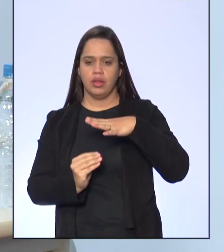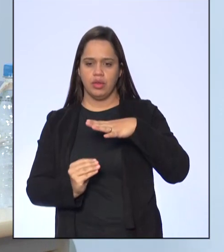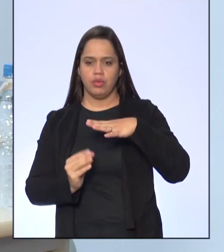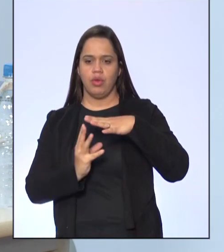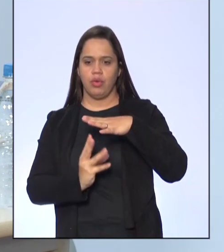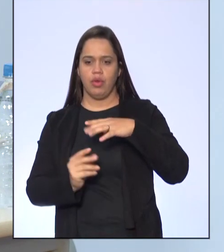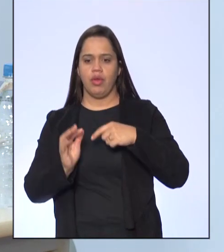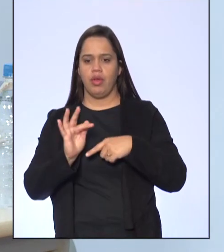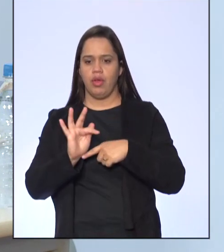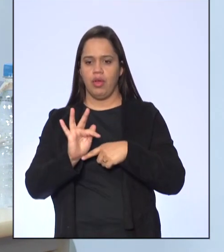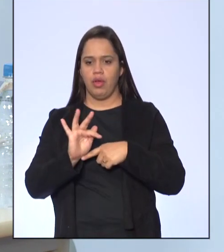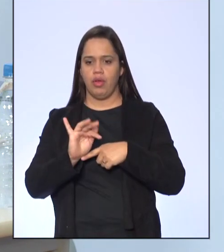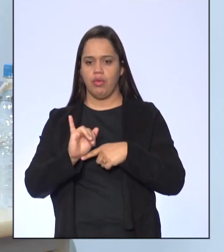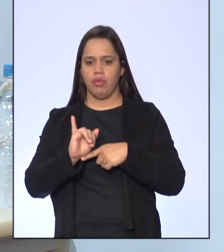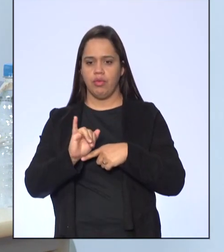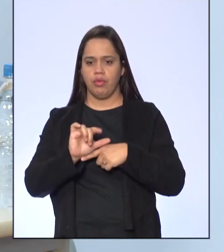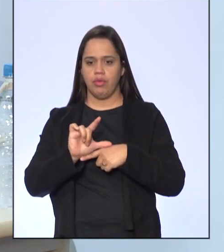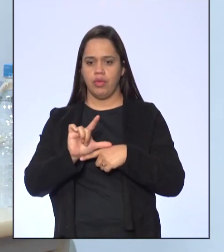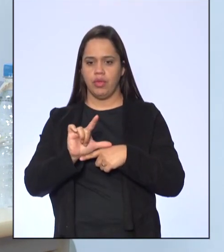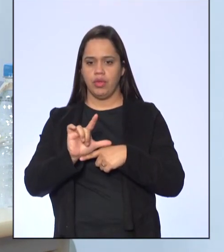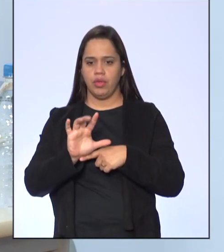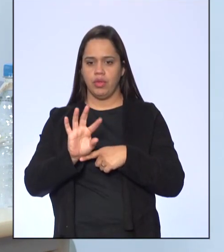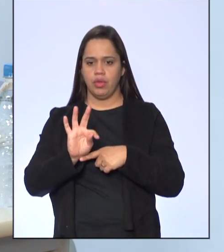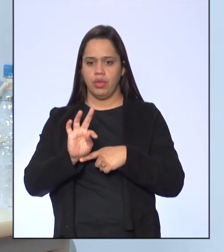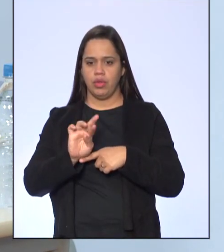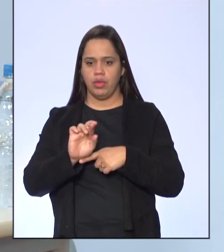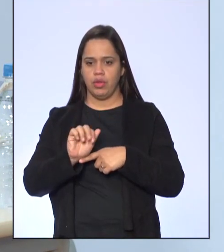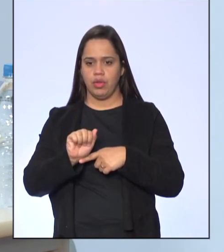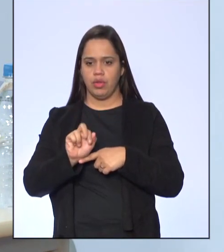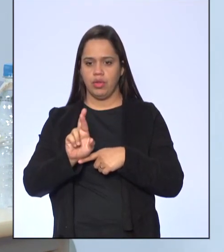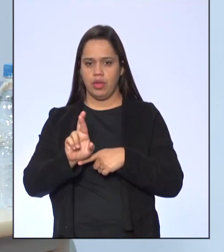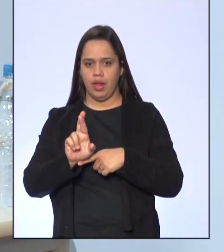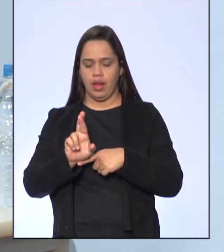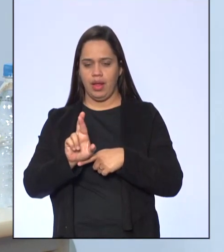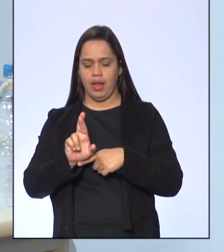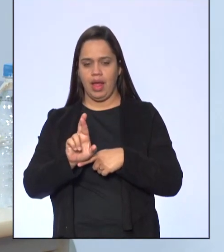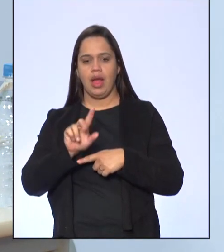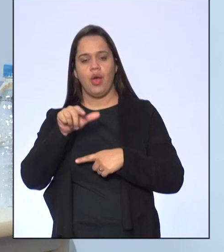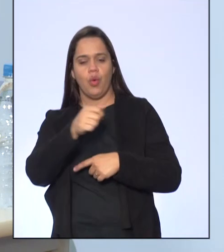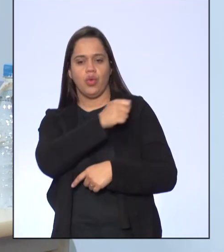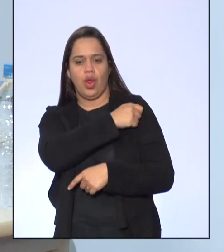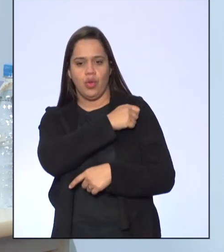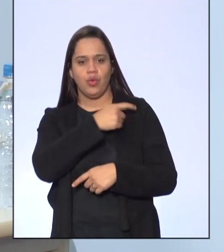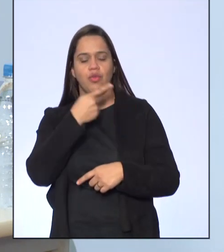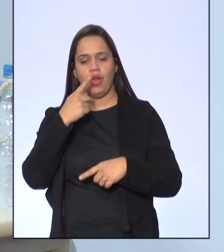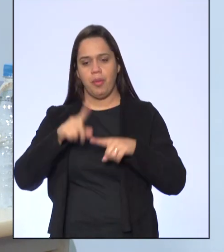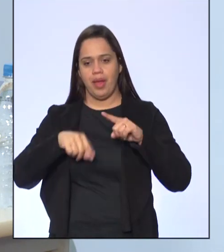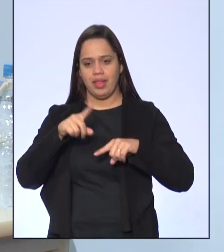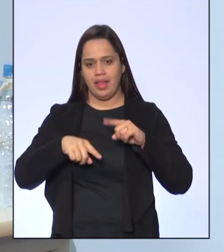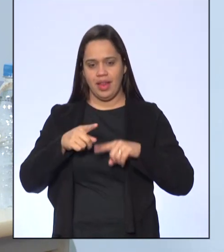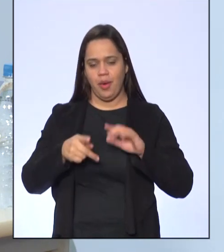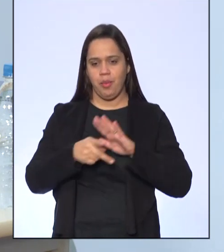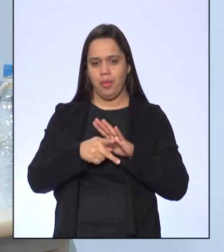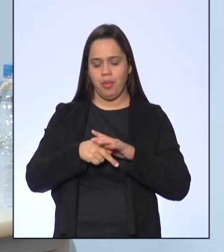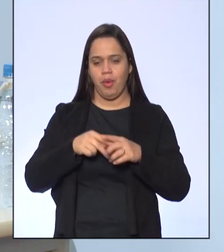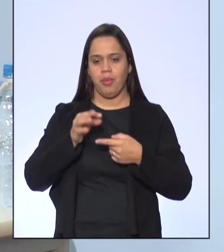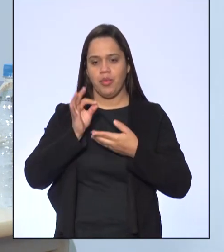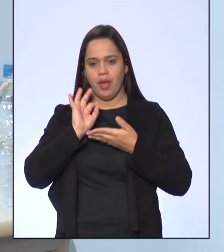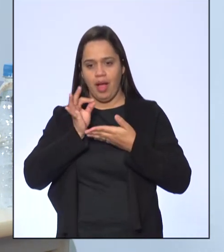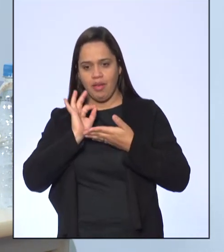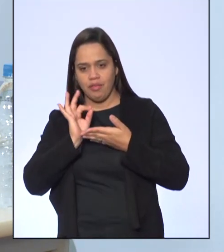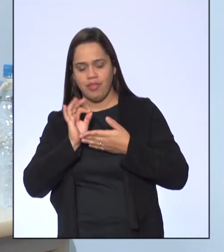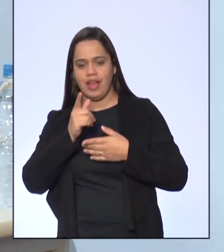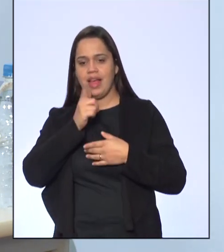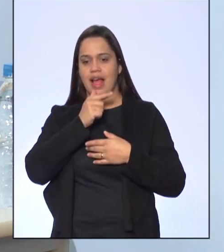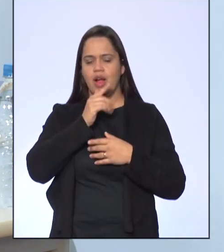filtragem, a Natália, pó de café e água. É, são os materiais que a gente utiliza, né? Mas qual o processo?